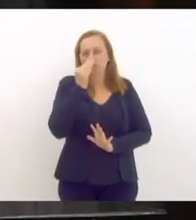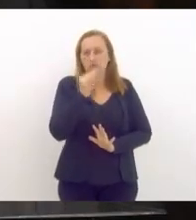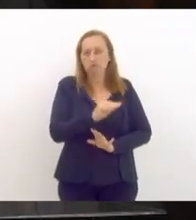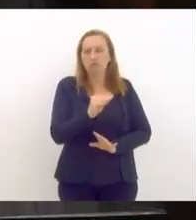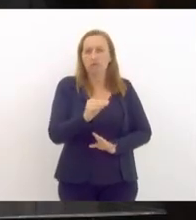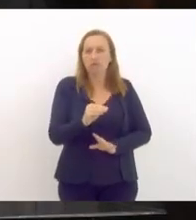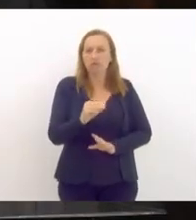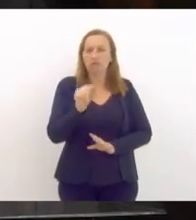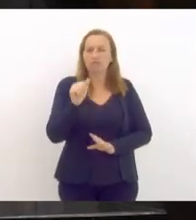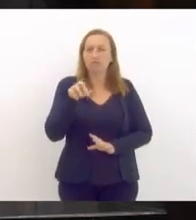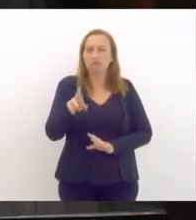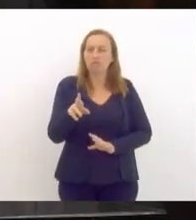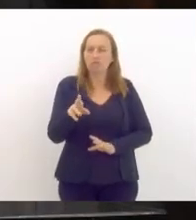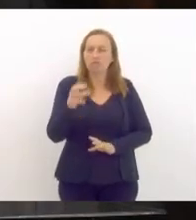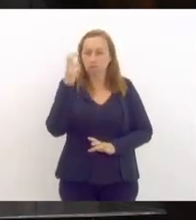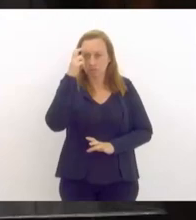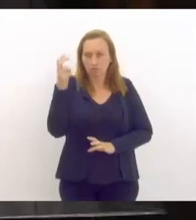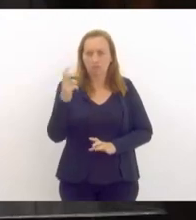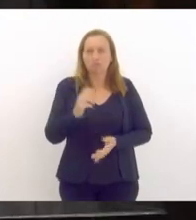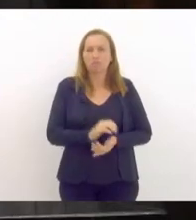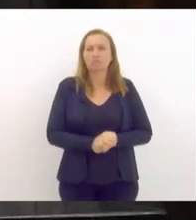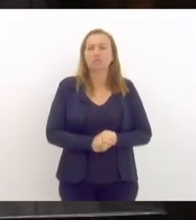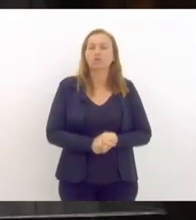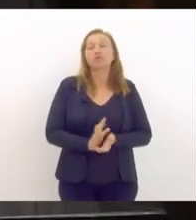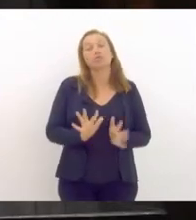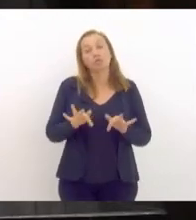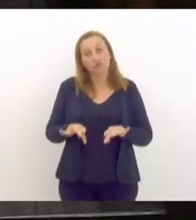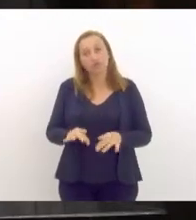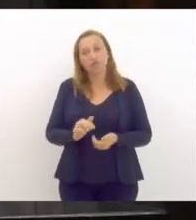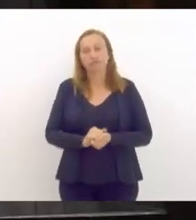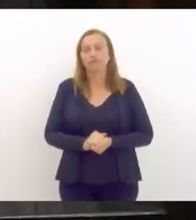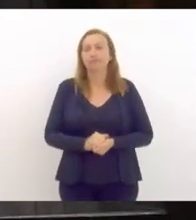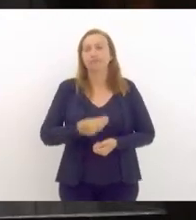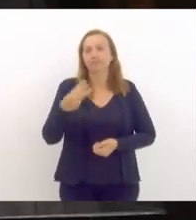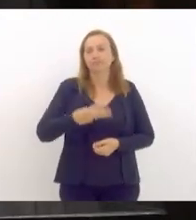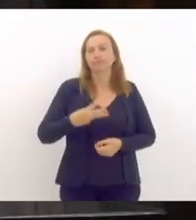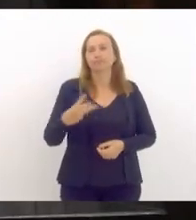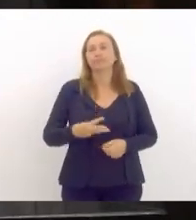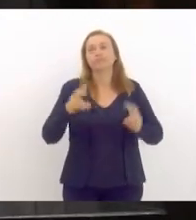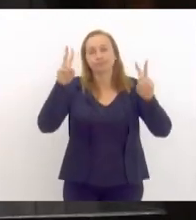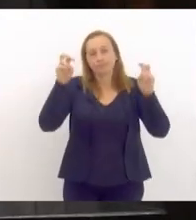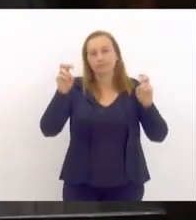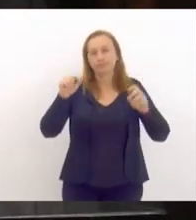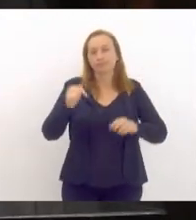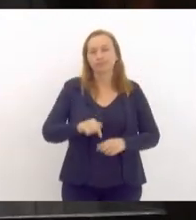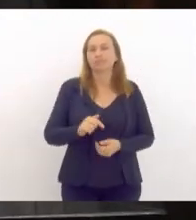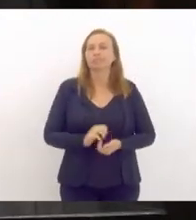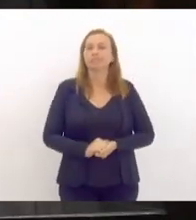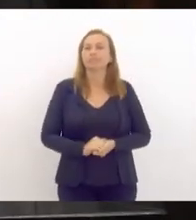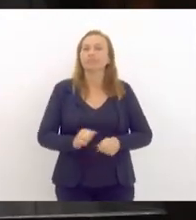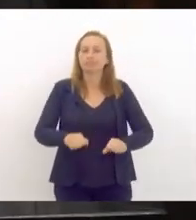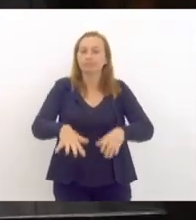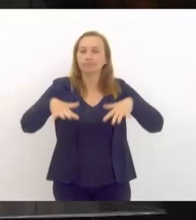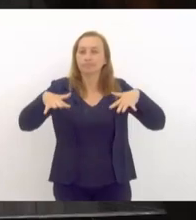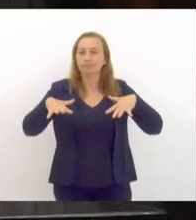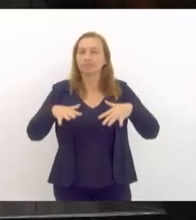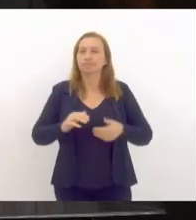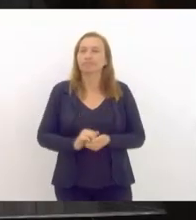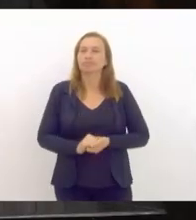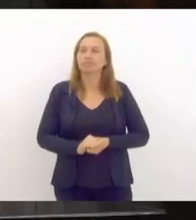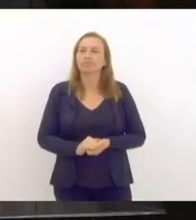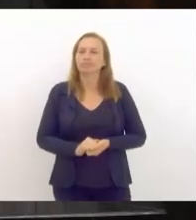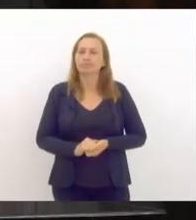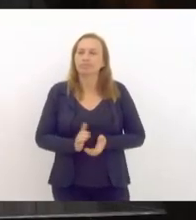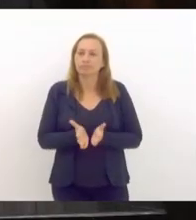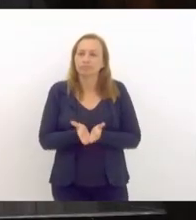animadores culturais na mão e por fim o terceiro tema que eu quero trazer aqui para esse Plenário é o tema da situação das